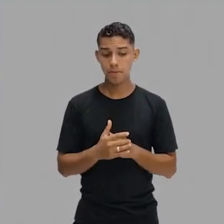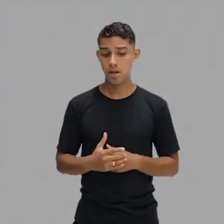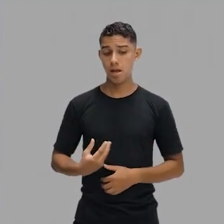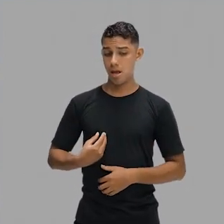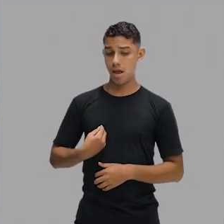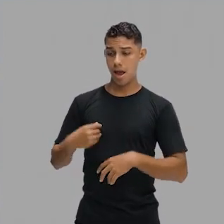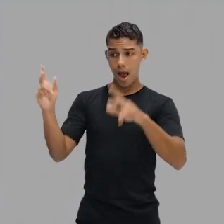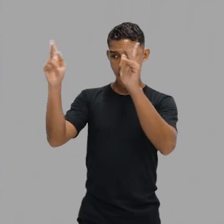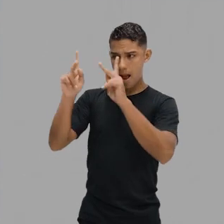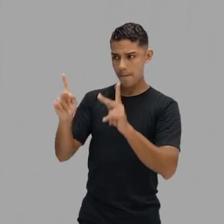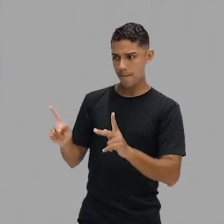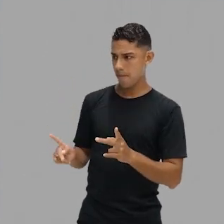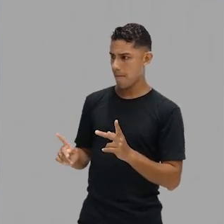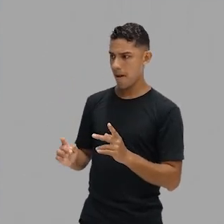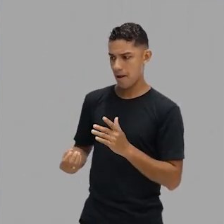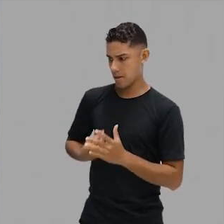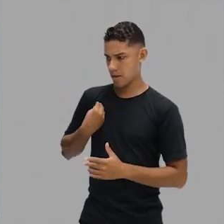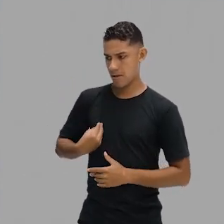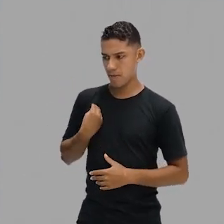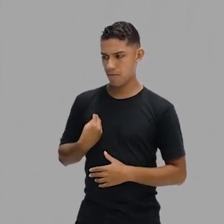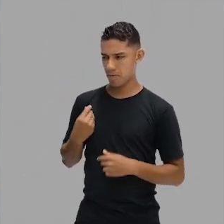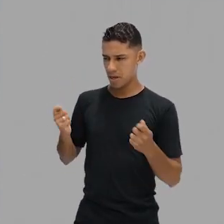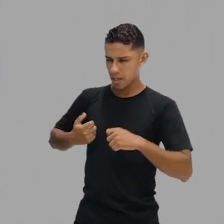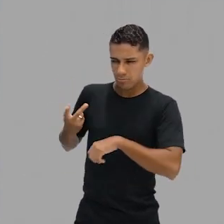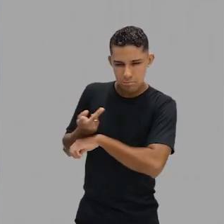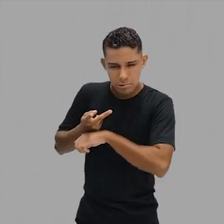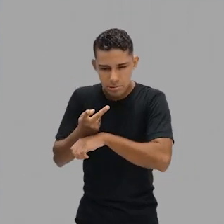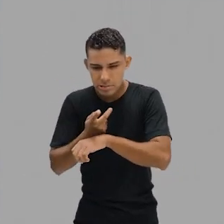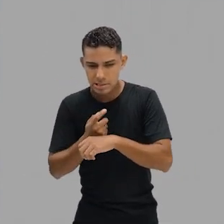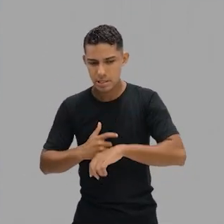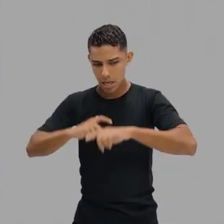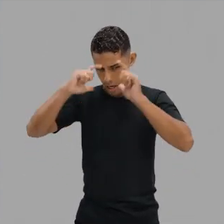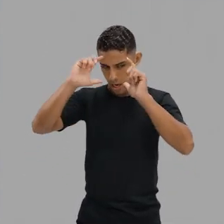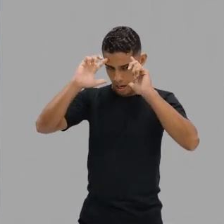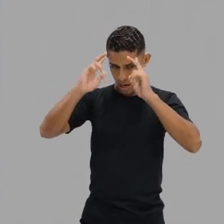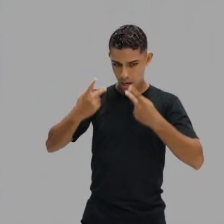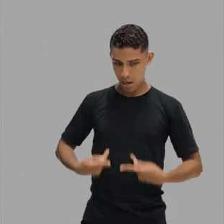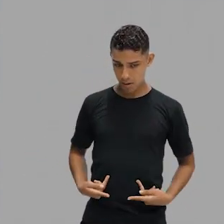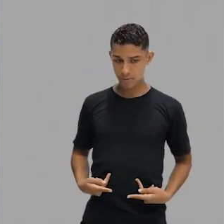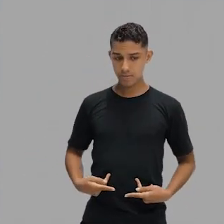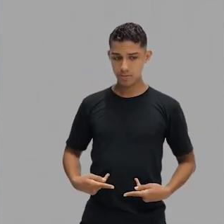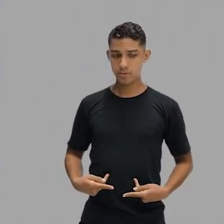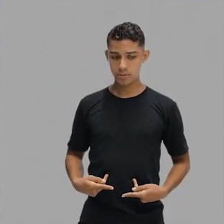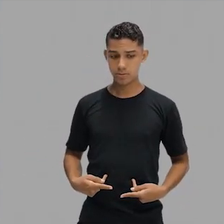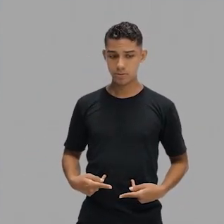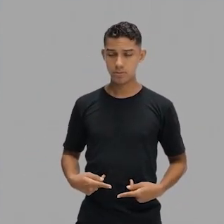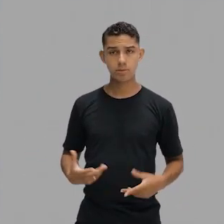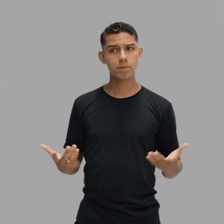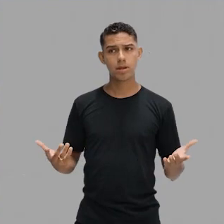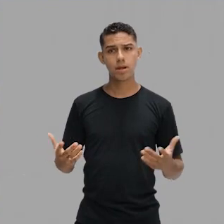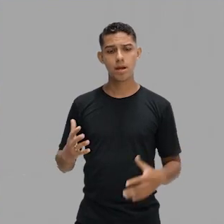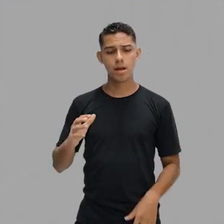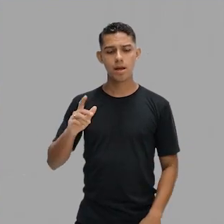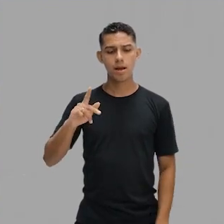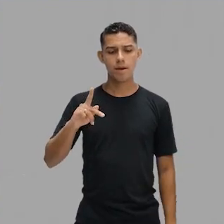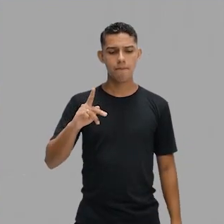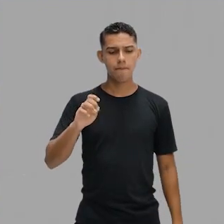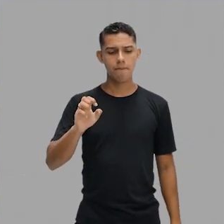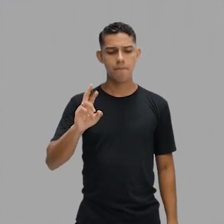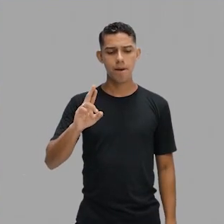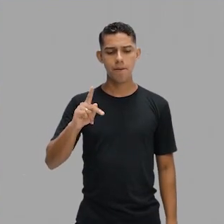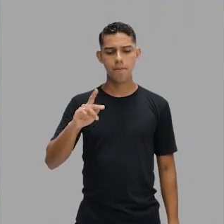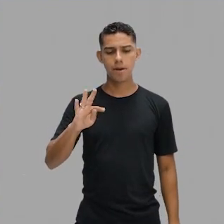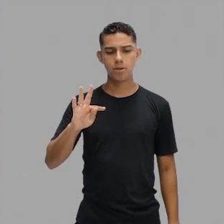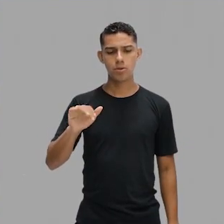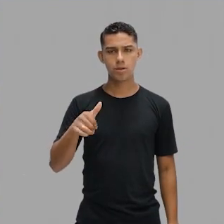humano e suas relações sociais proporcionam no estado de natureza. A perpetuação da paz natural, era isso que ele